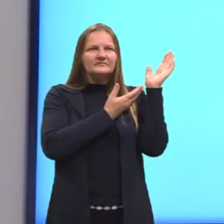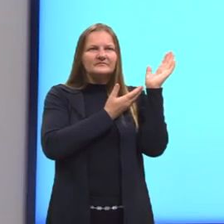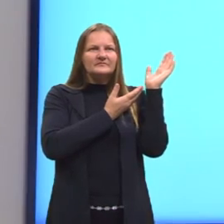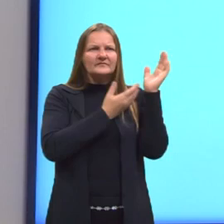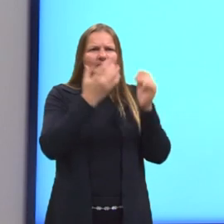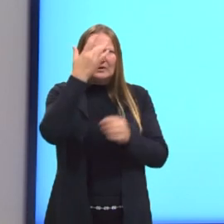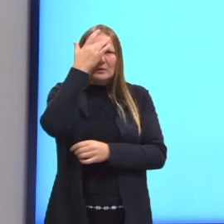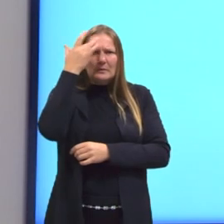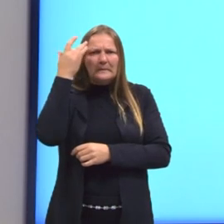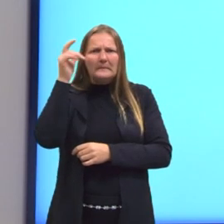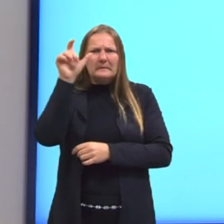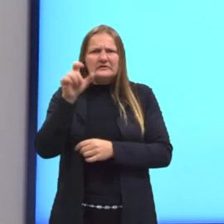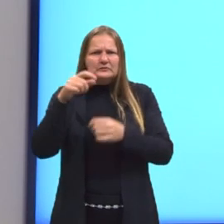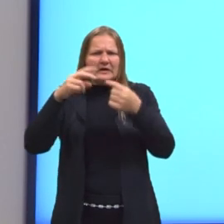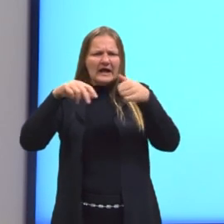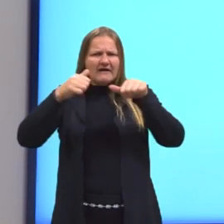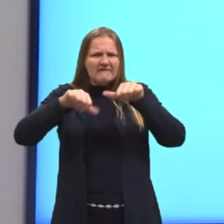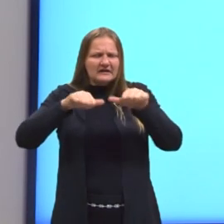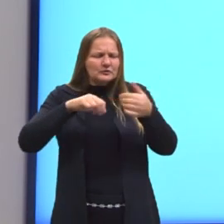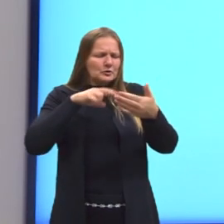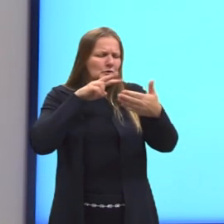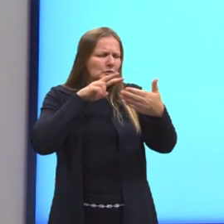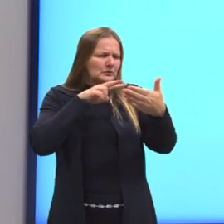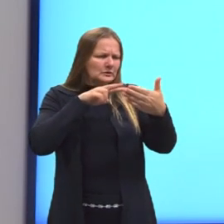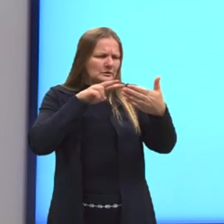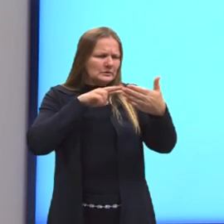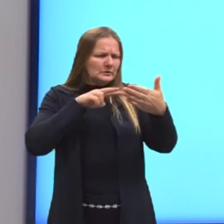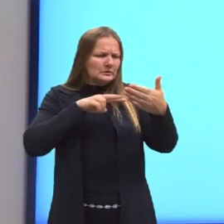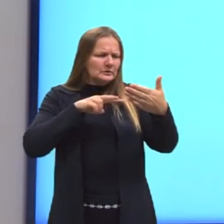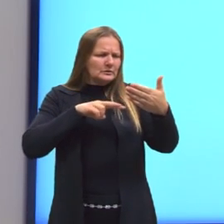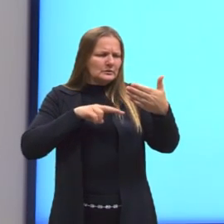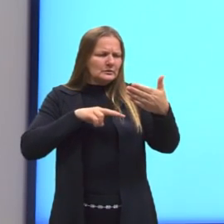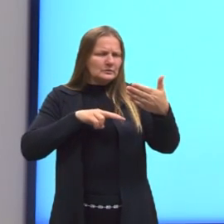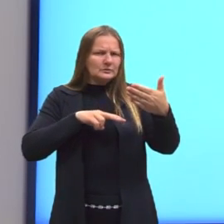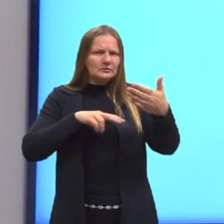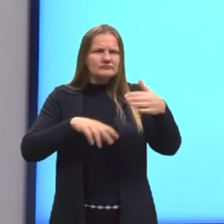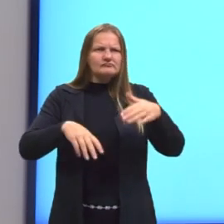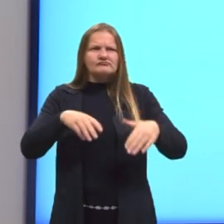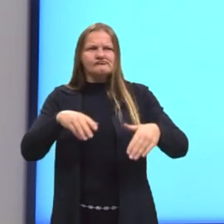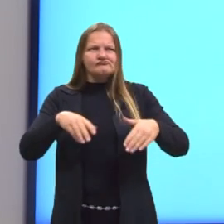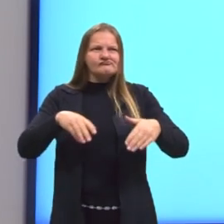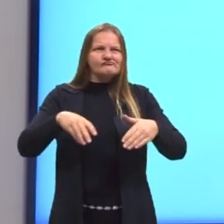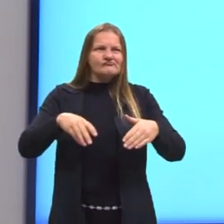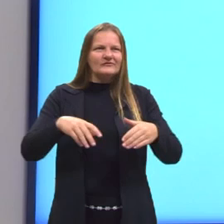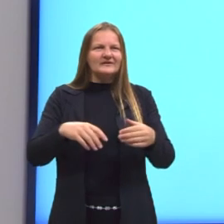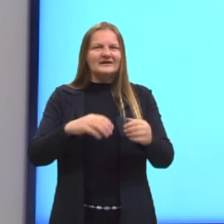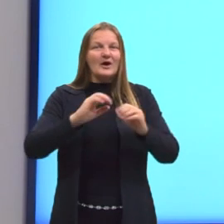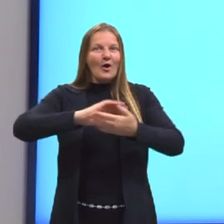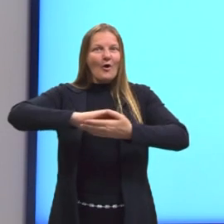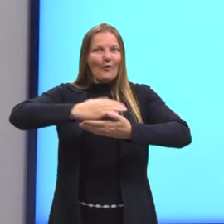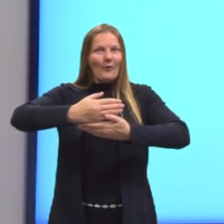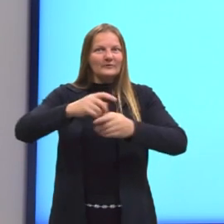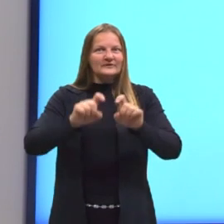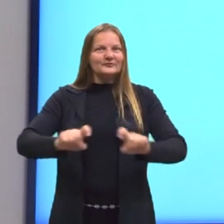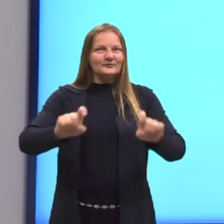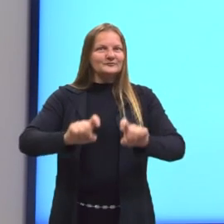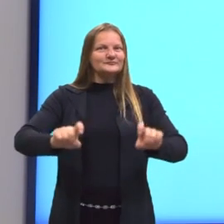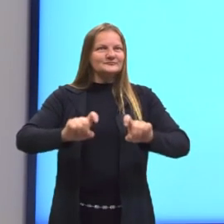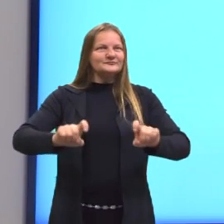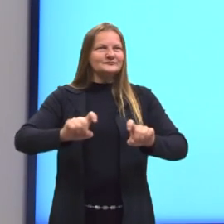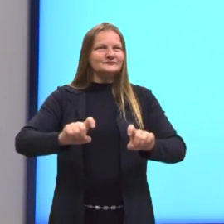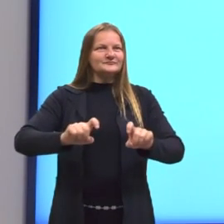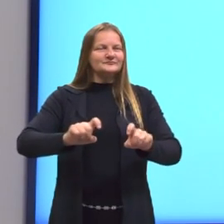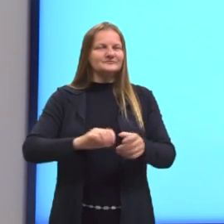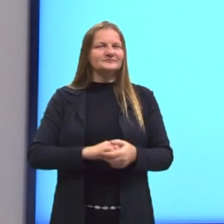o corretor da redação aqui né aquele famoso boneco de palitinho na frente de um computador lá e